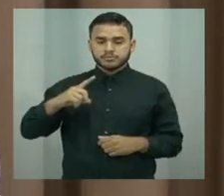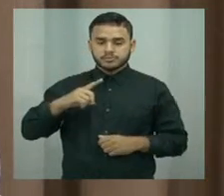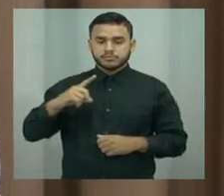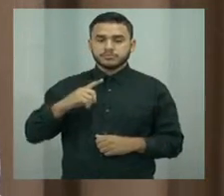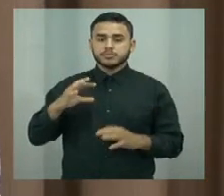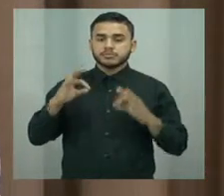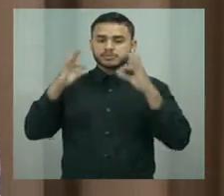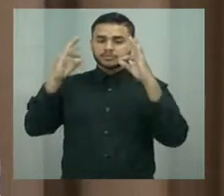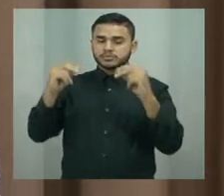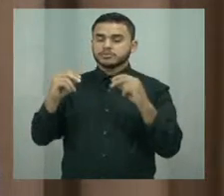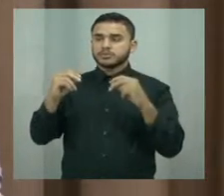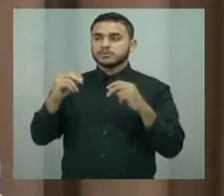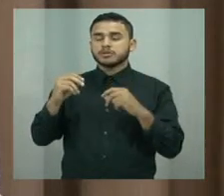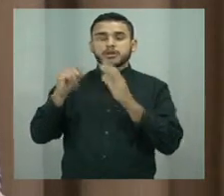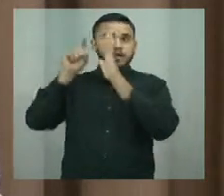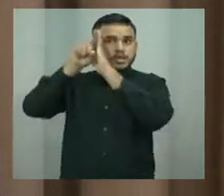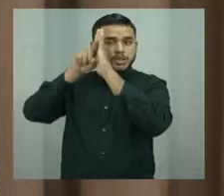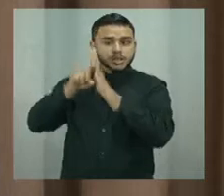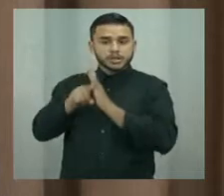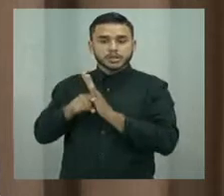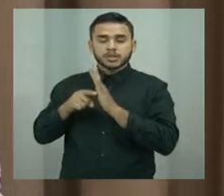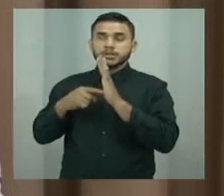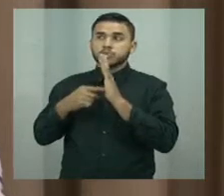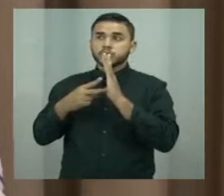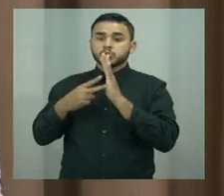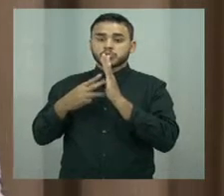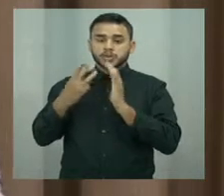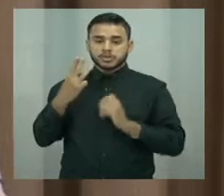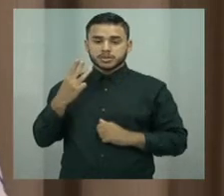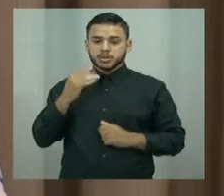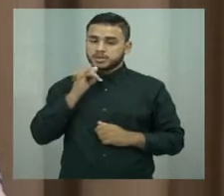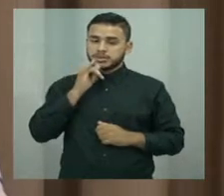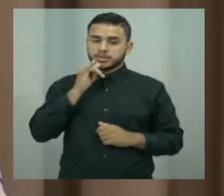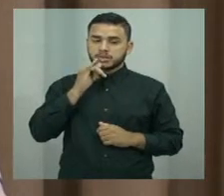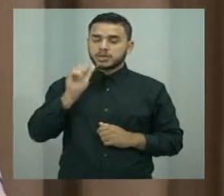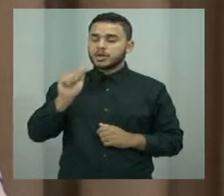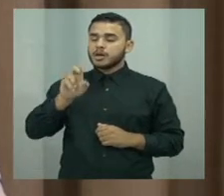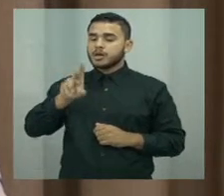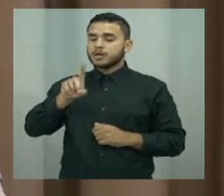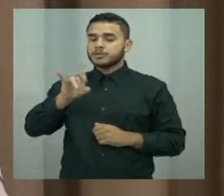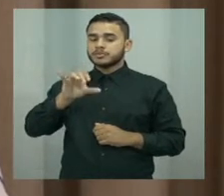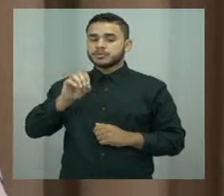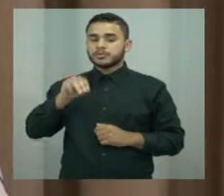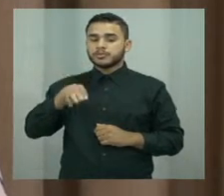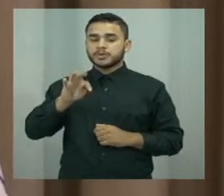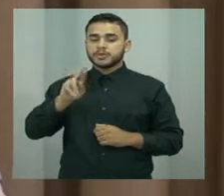numa mesma audiometria. Então, não é aquela audiometria de triagem que fazem